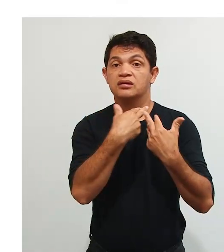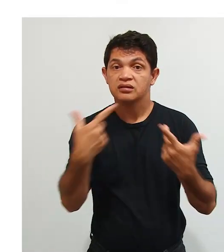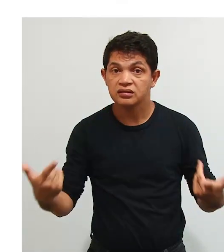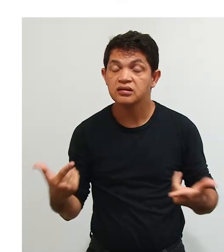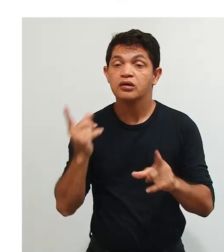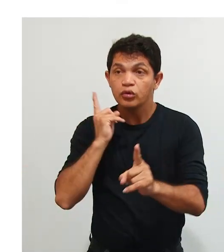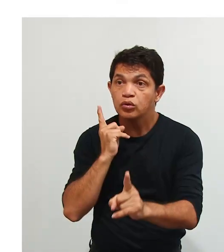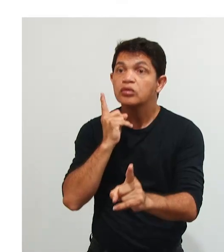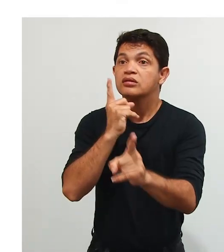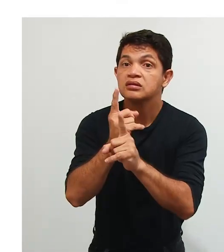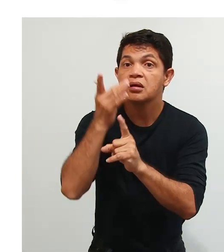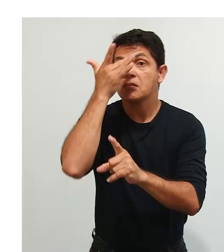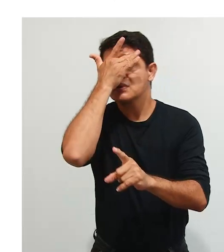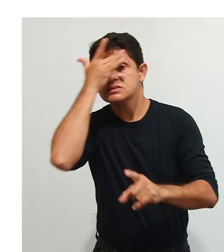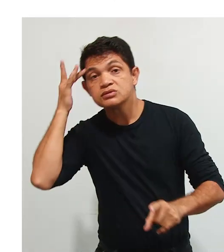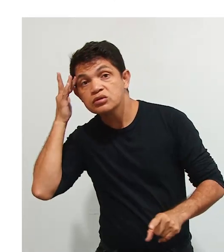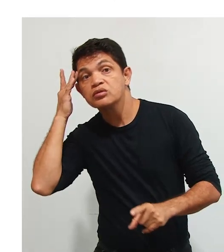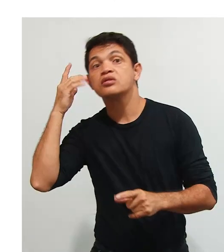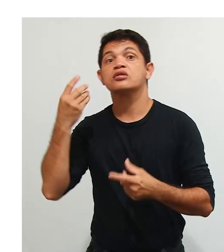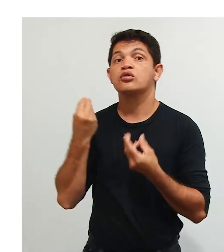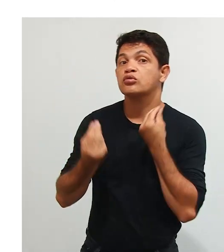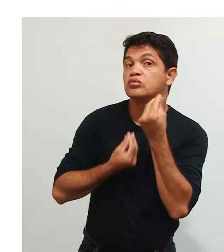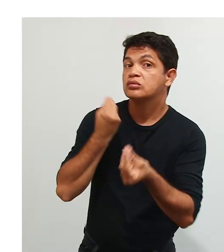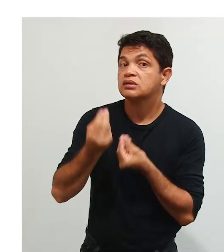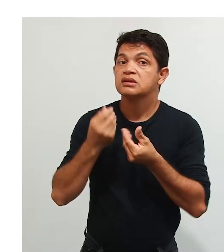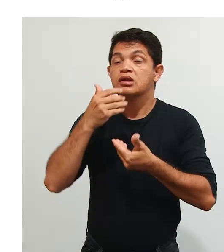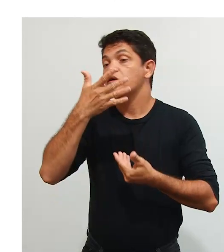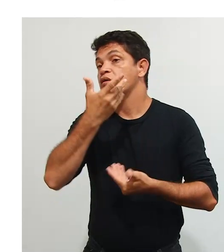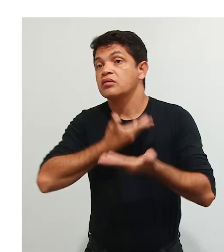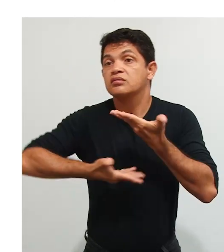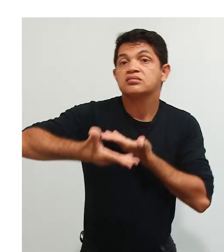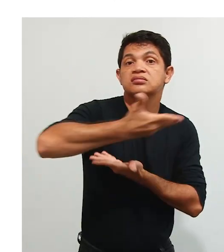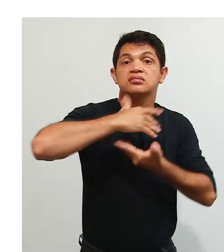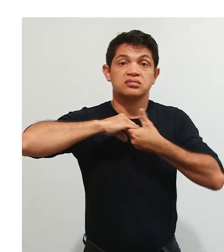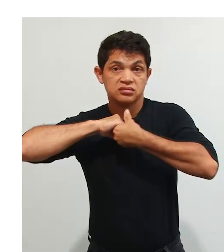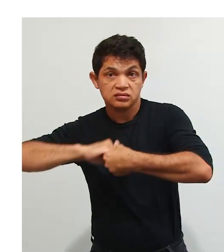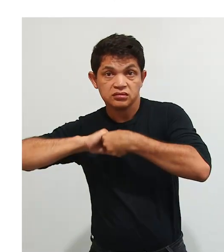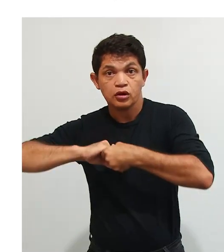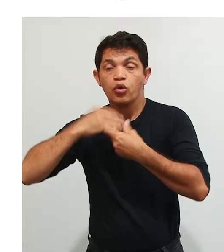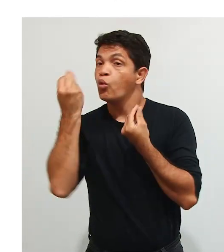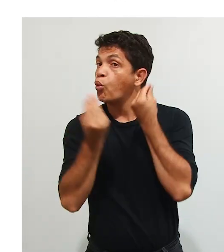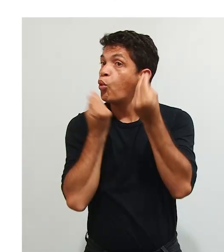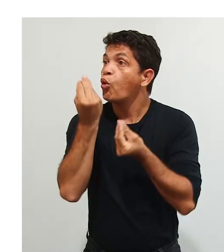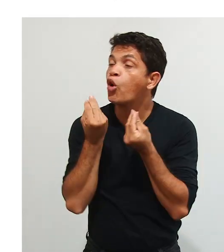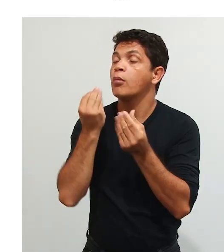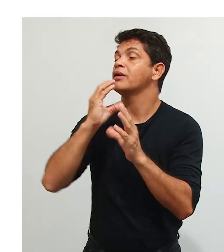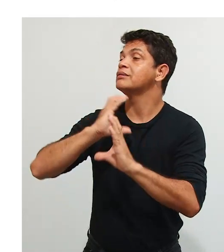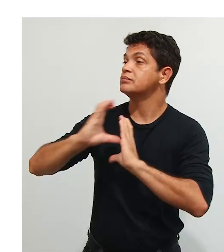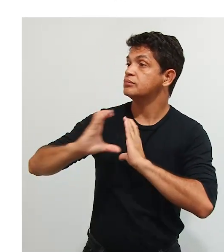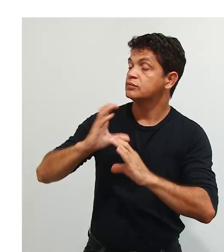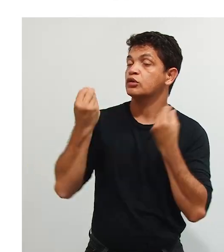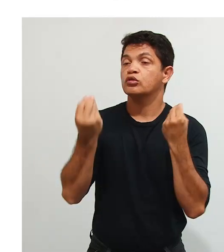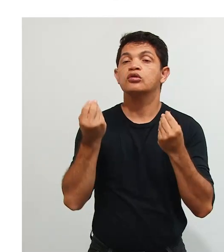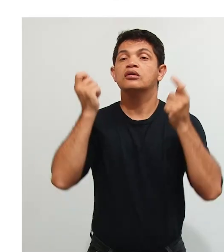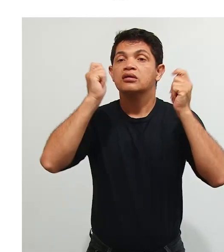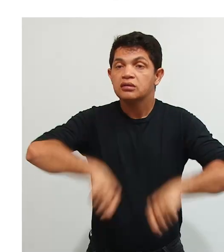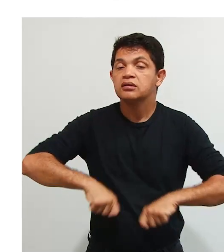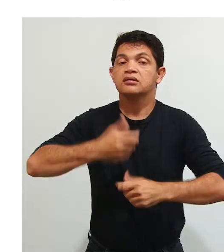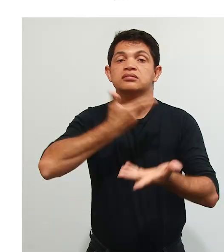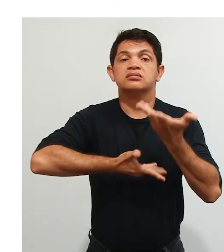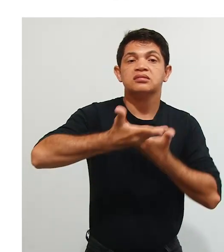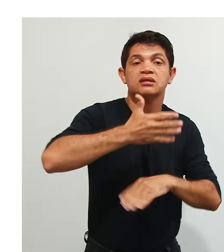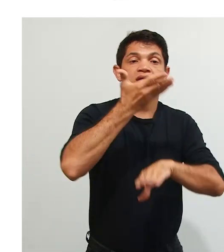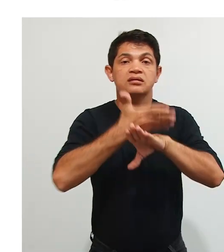para alguém, pergunte como é que você pode contribuir para que aquela pessoa faça aquela atividade que você